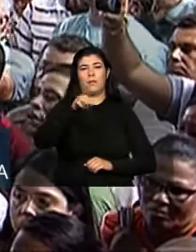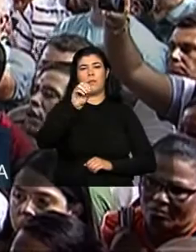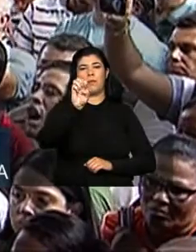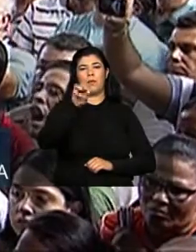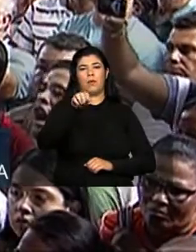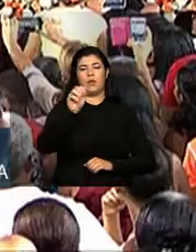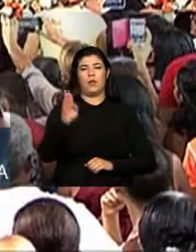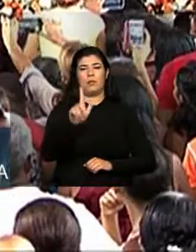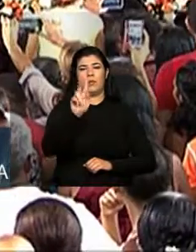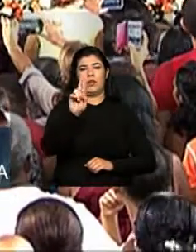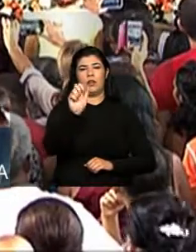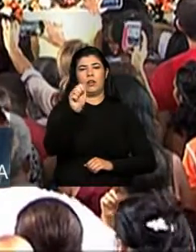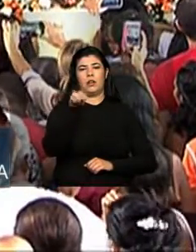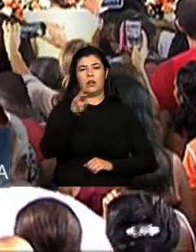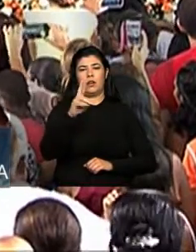Assunção.